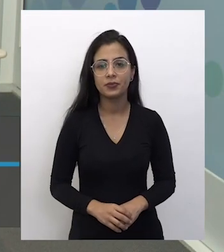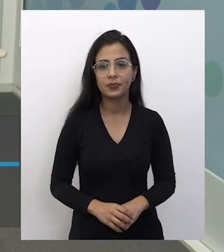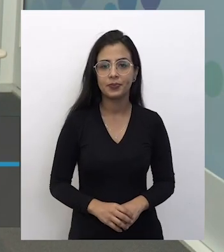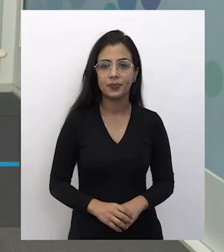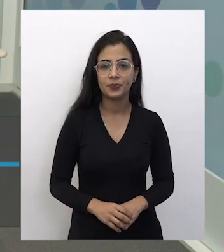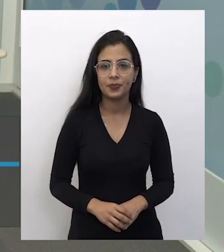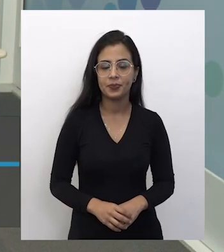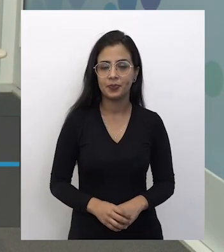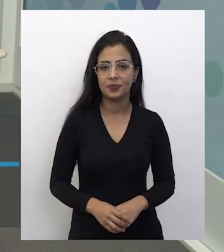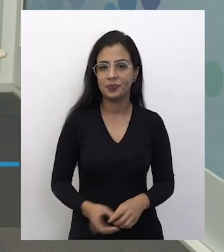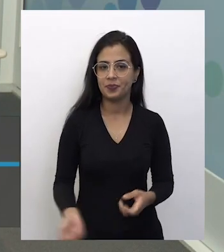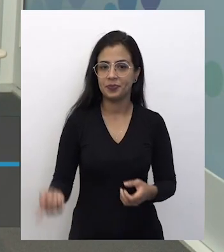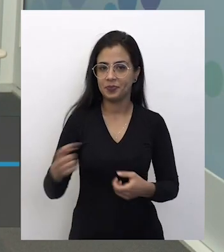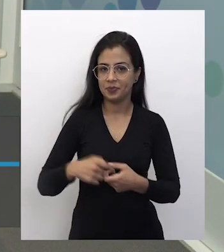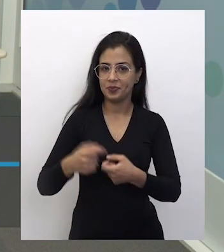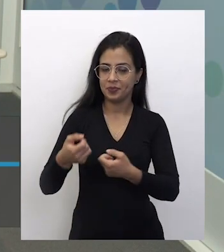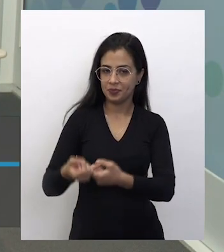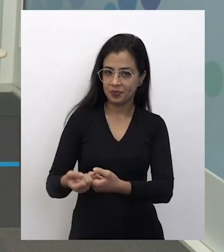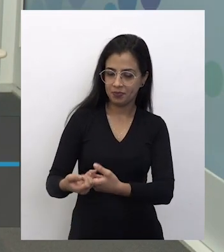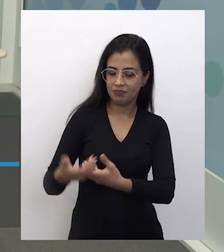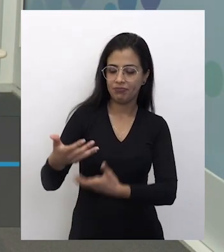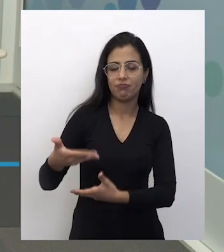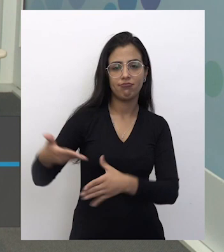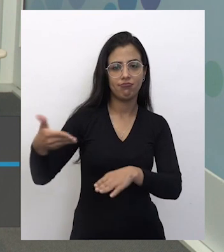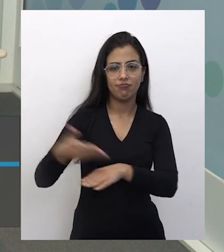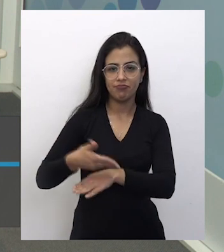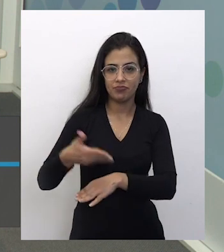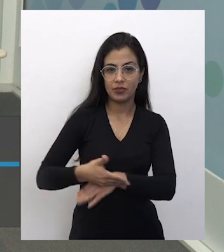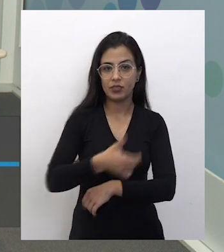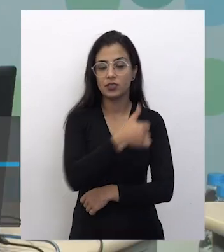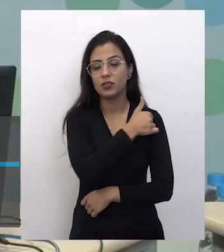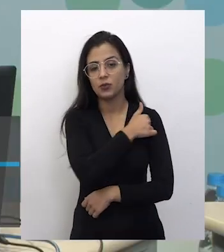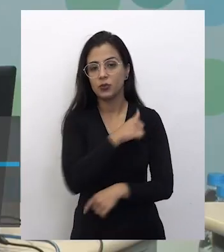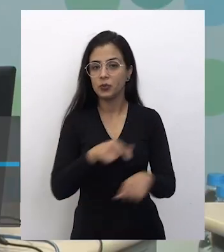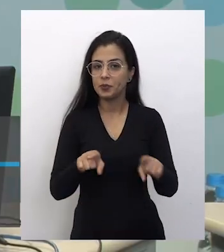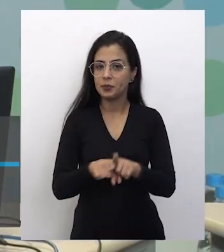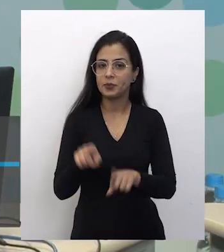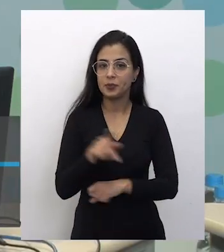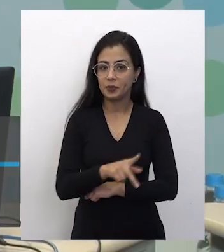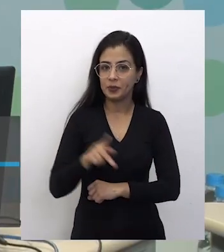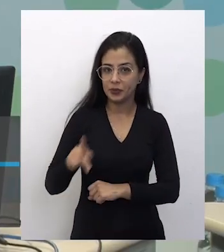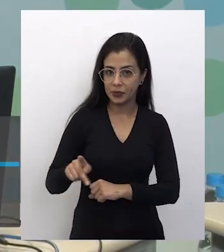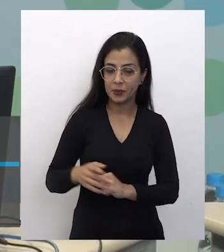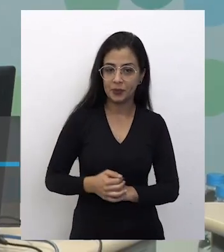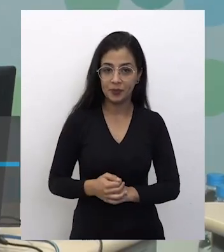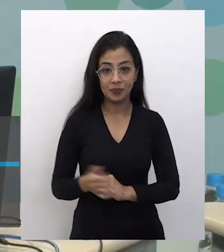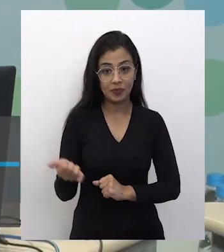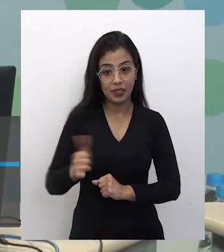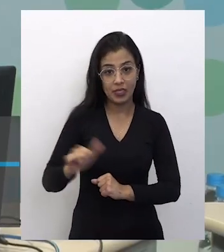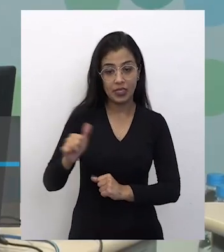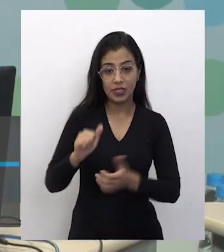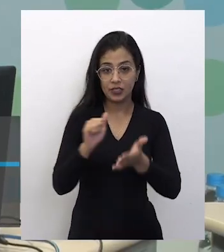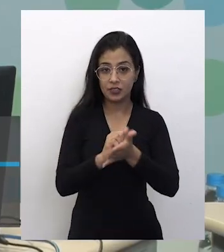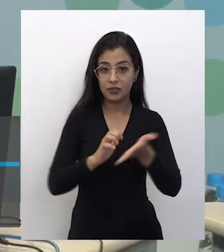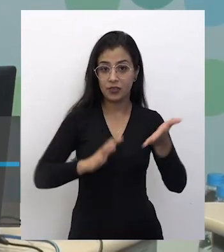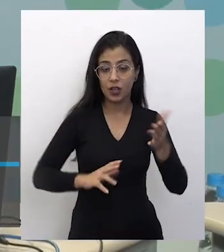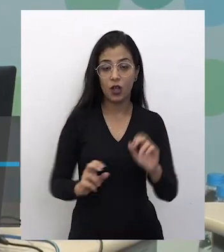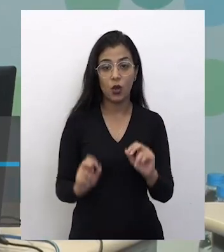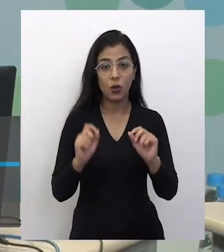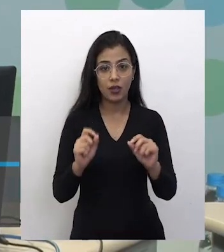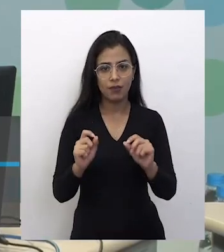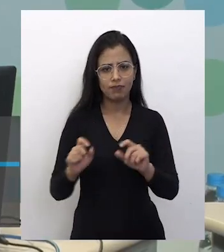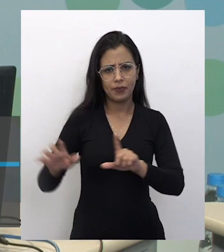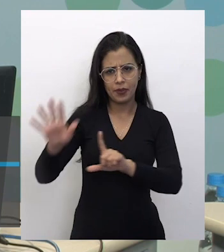Voltando aqui com a participação dos alunos e dos professores, né? A análise da atividade era que título você daria para